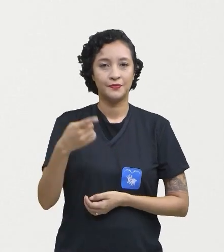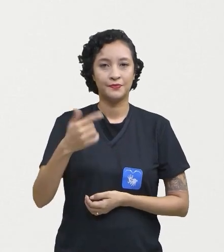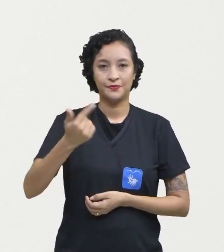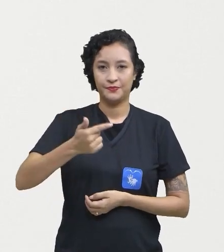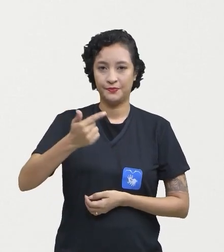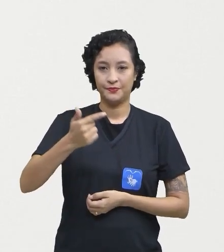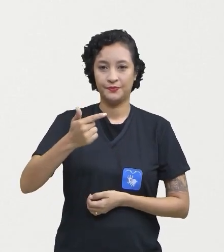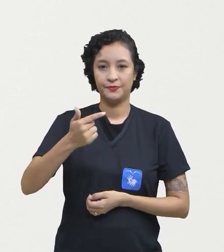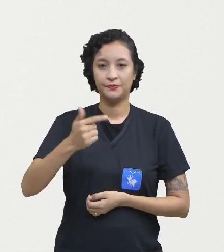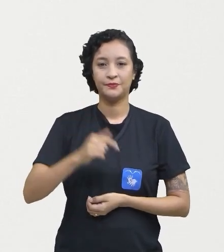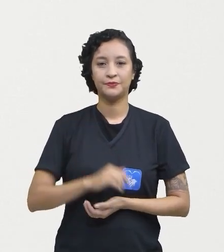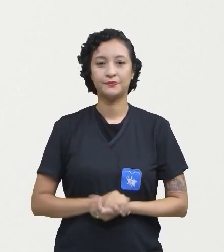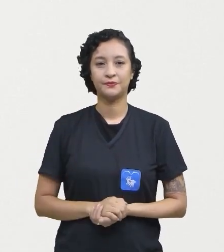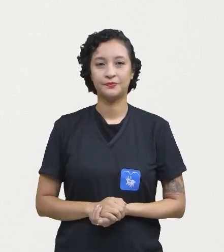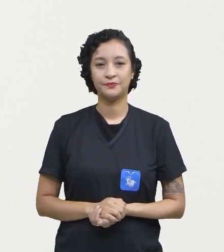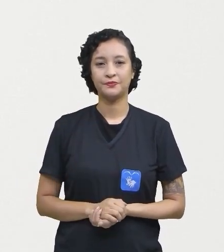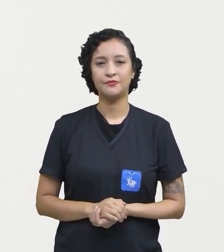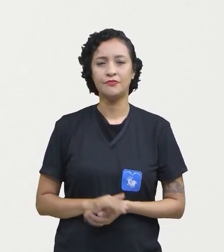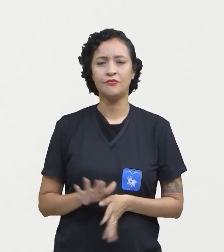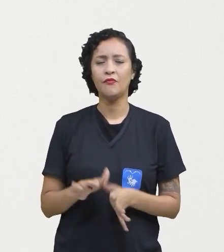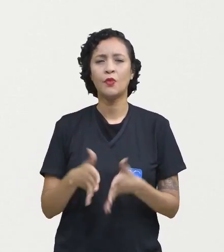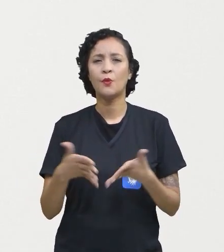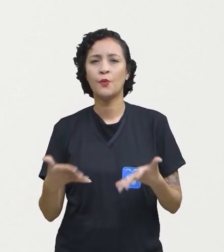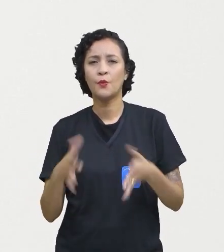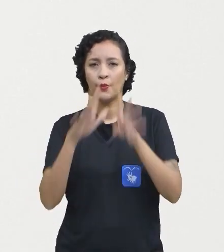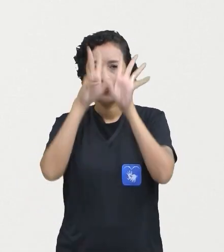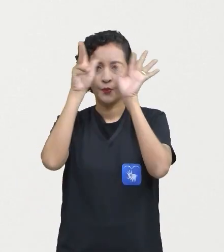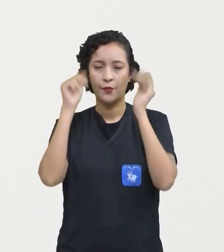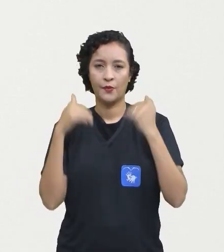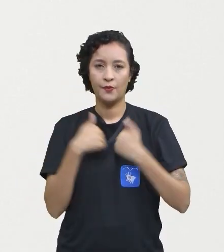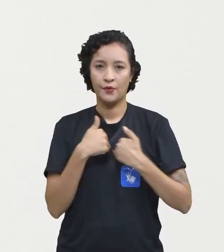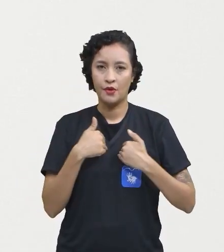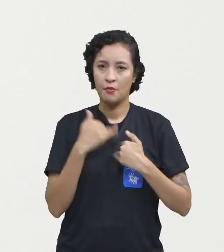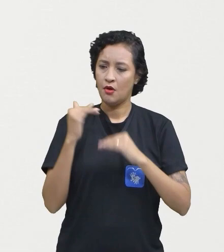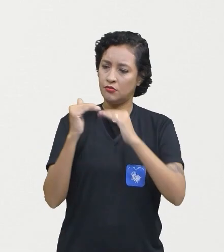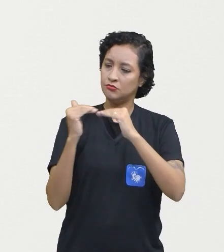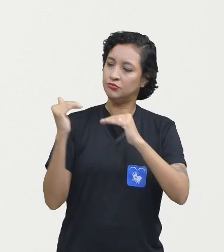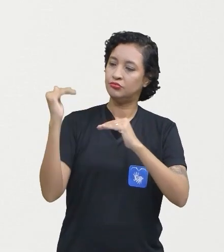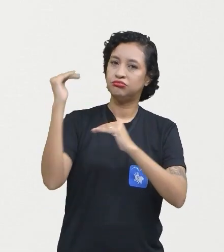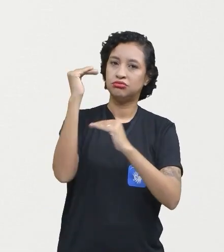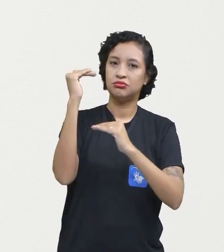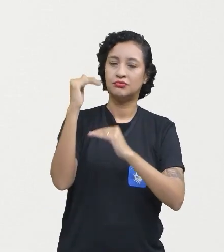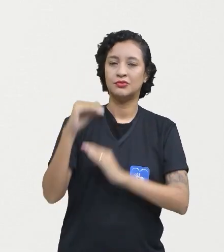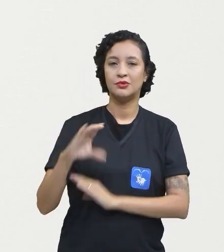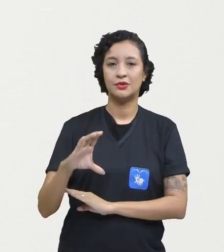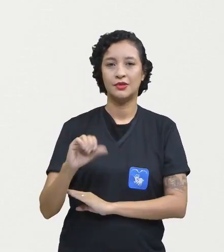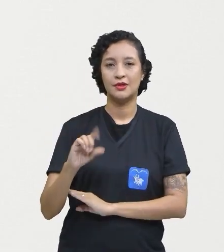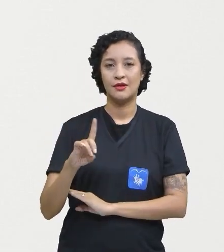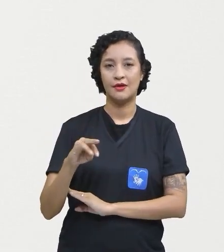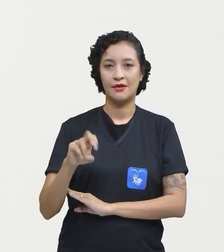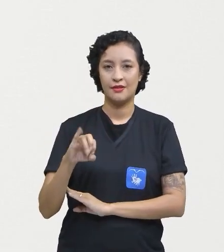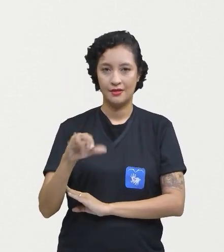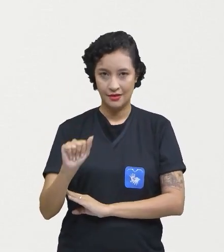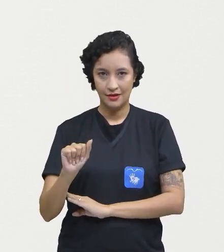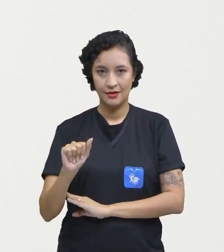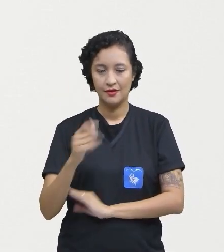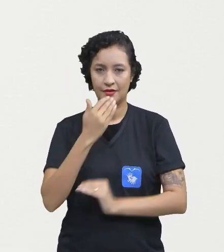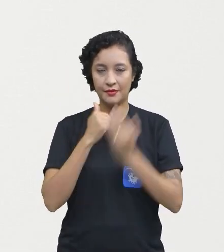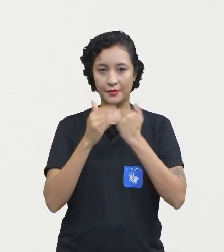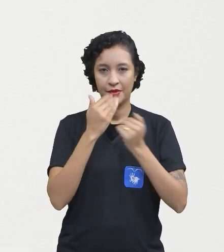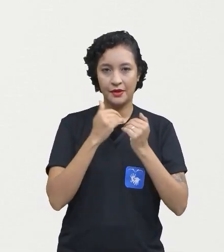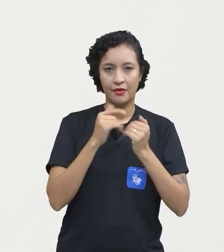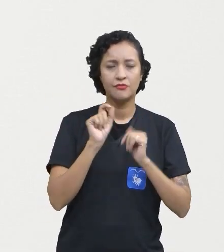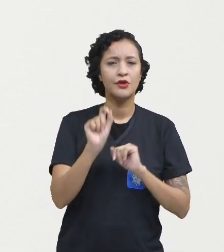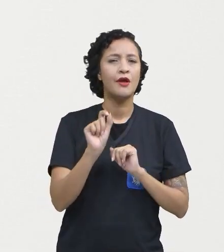2. Número 2. Qual animal está no topo da cadeia alimentar? Quem